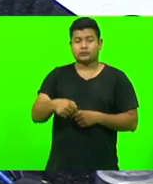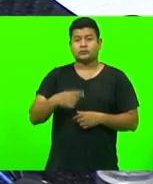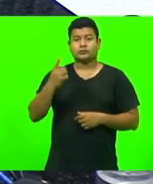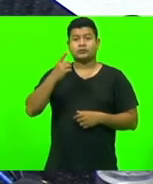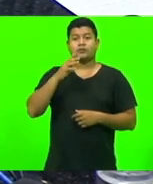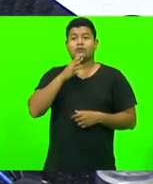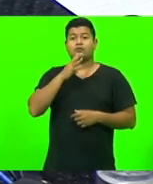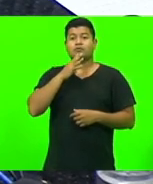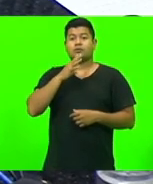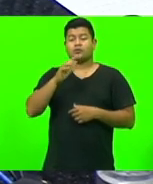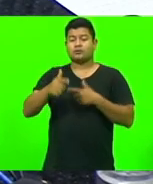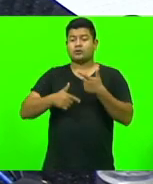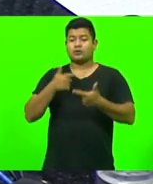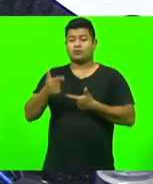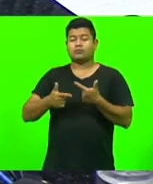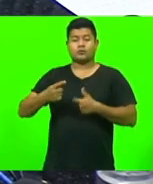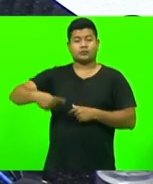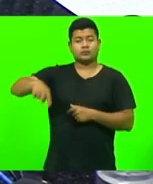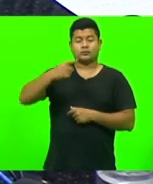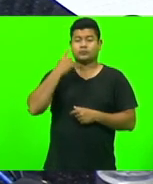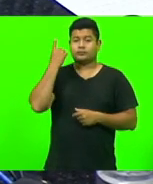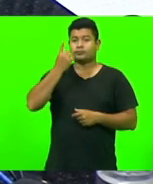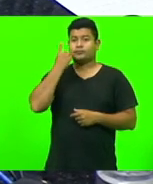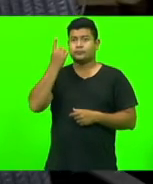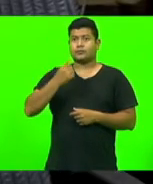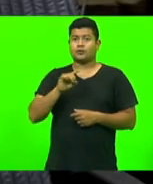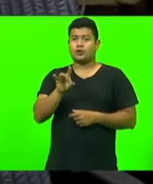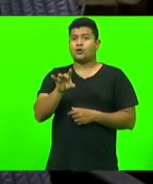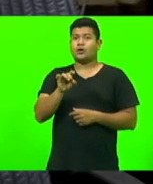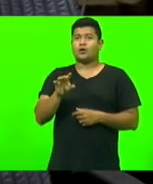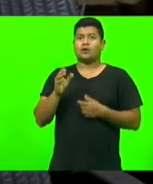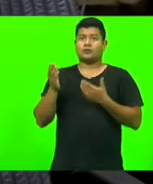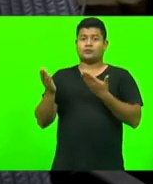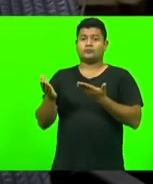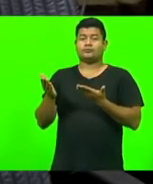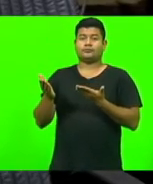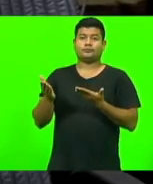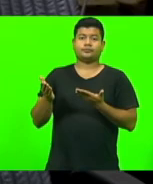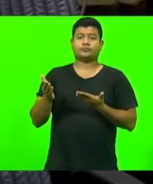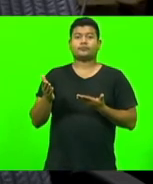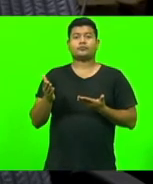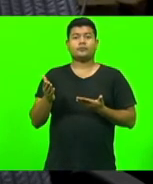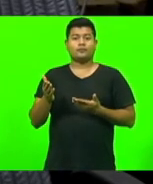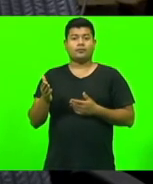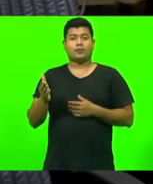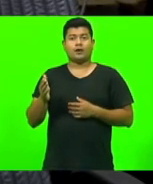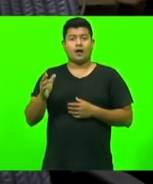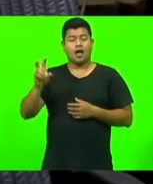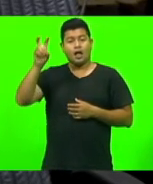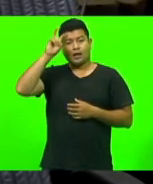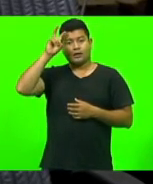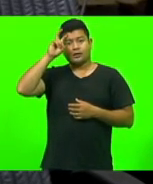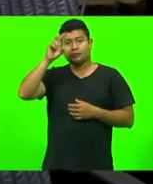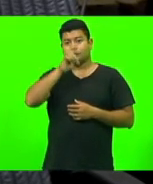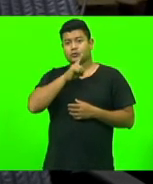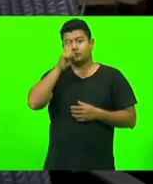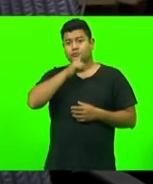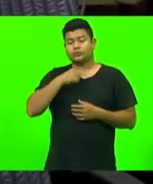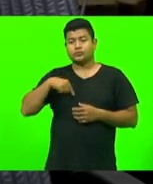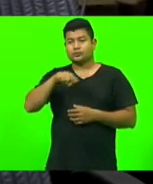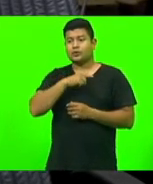o trabalho do deputado. Não só o trabalho lá de quinta, presidente, até o domingo, que nós